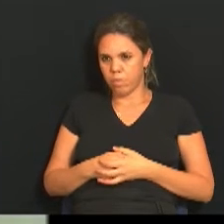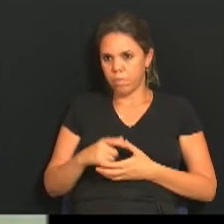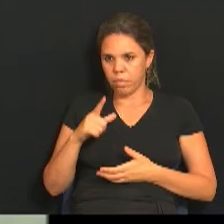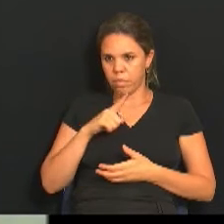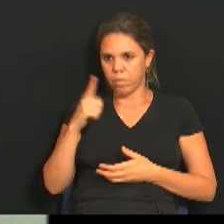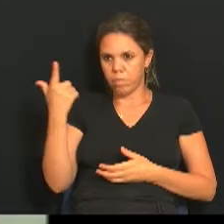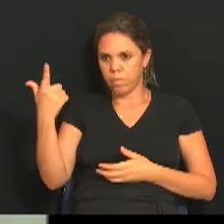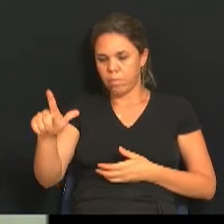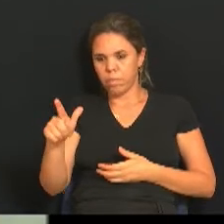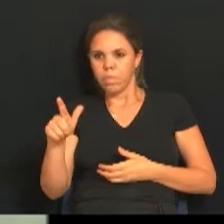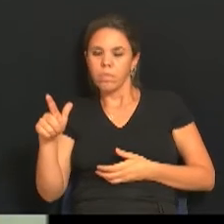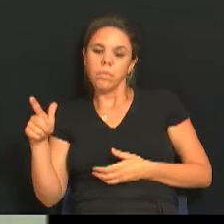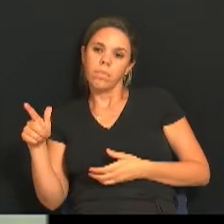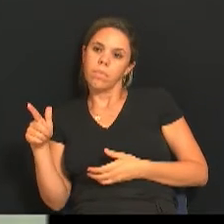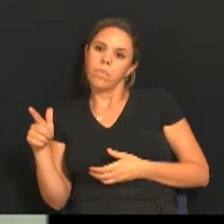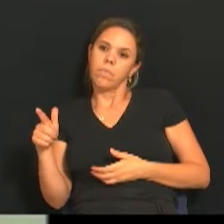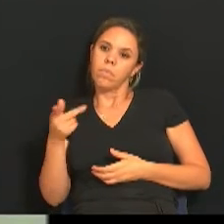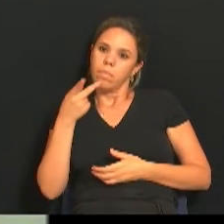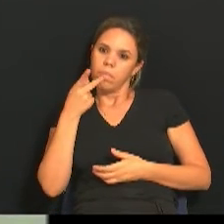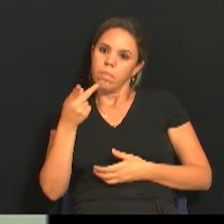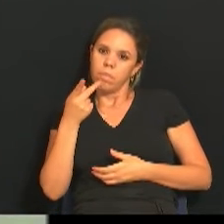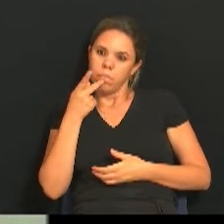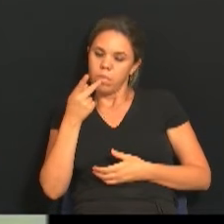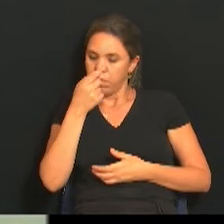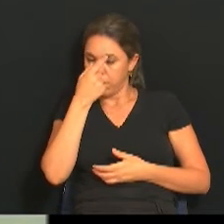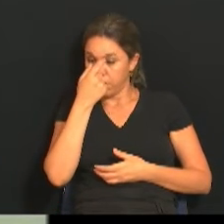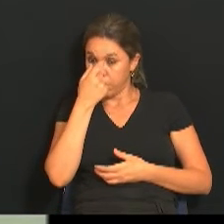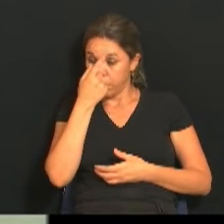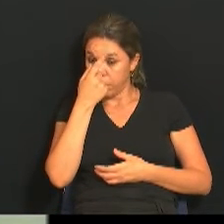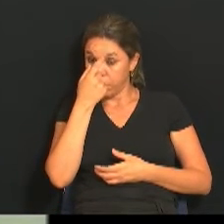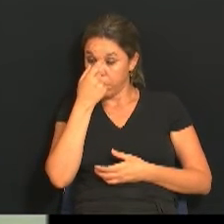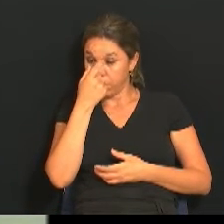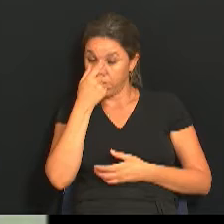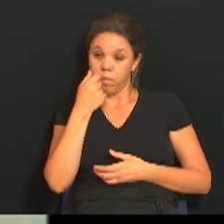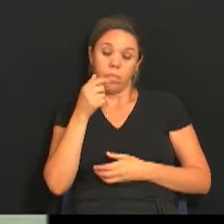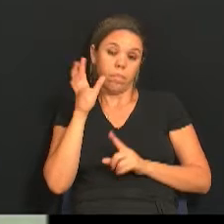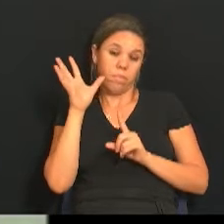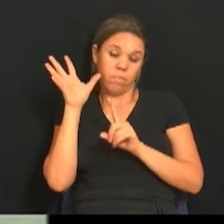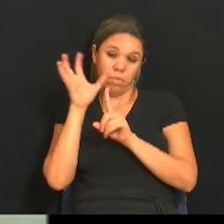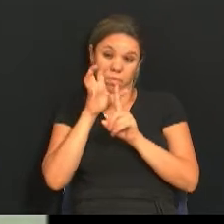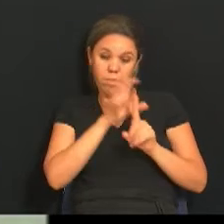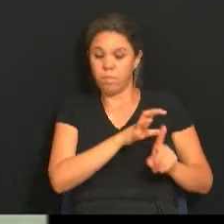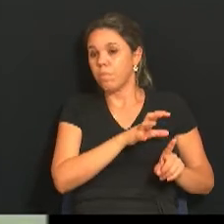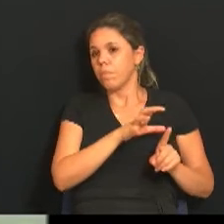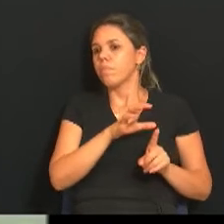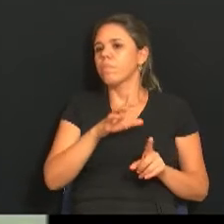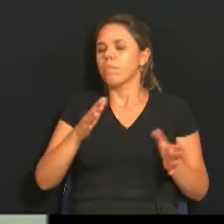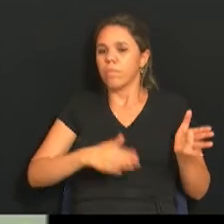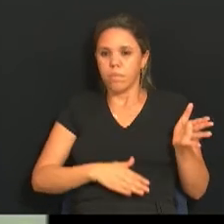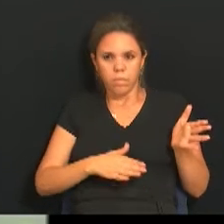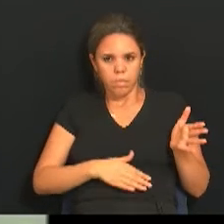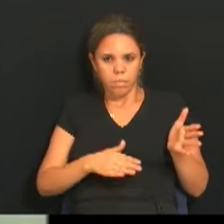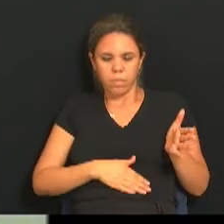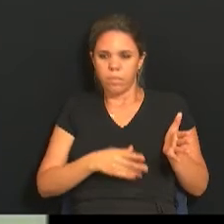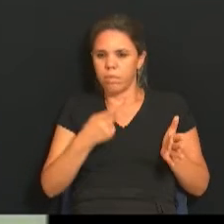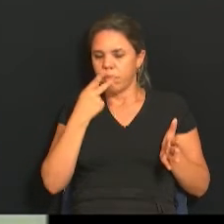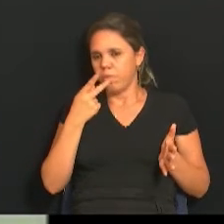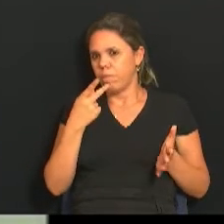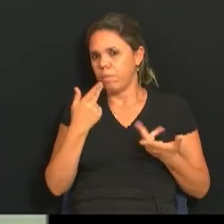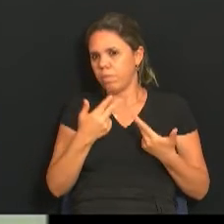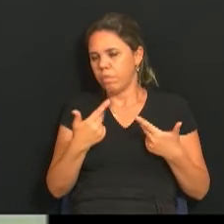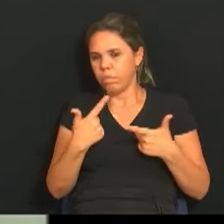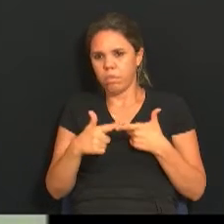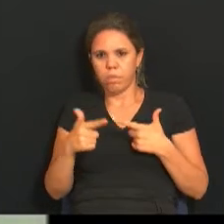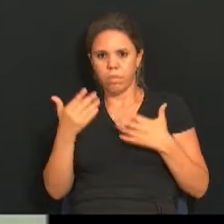outro lado de dizer da marginalização, né, que a gente realmente, a própria comandante pode dizer melhor que eu, quantas situações você